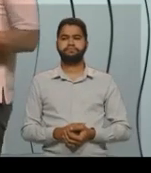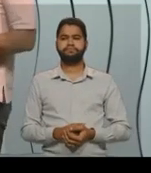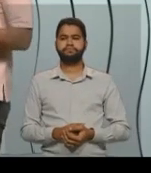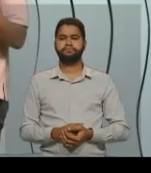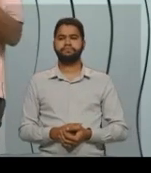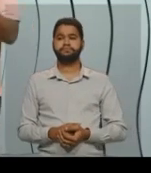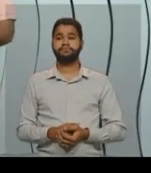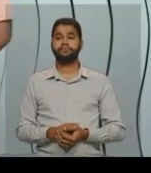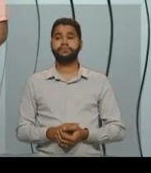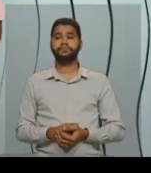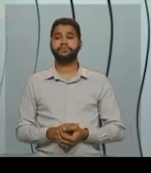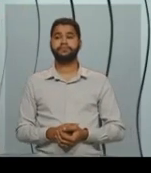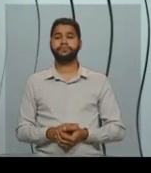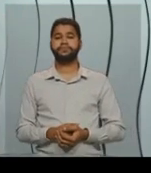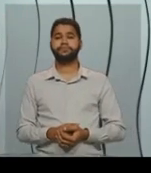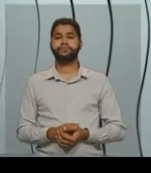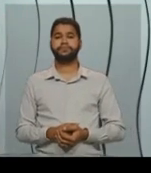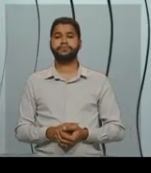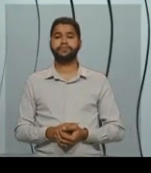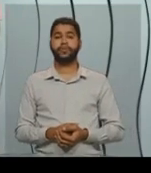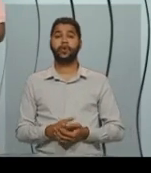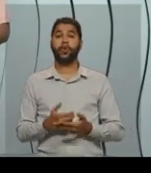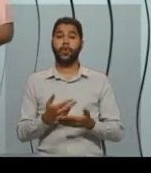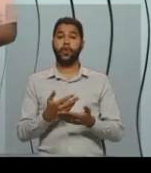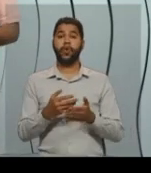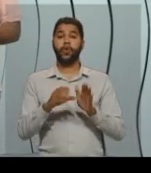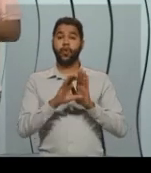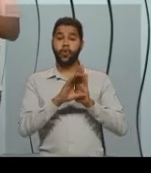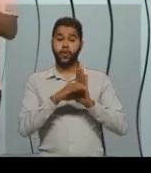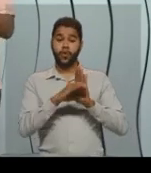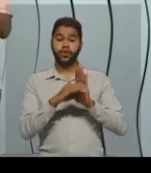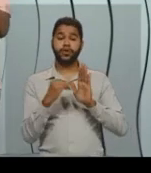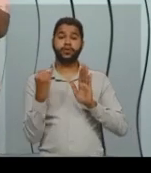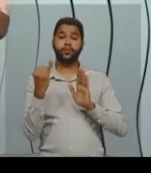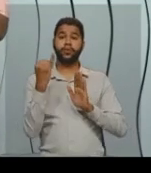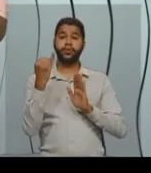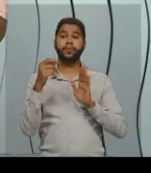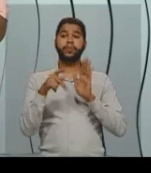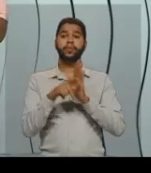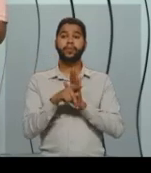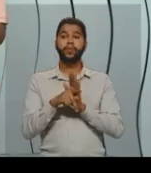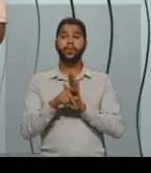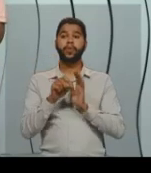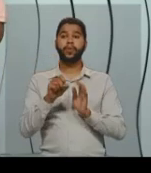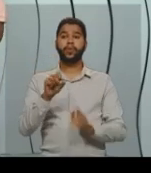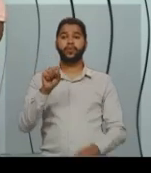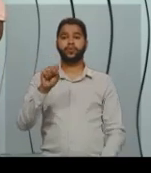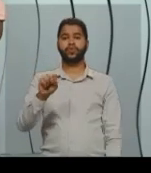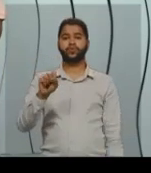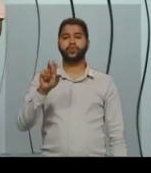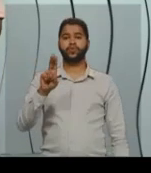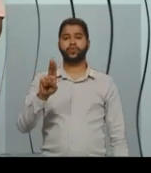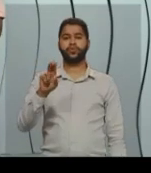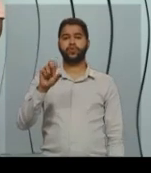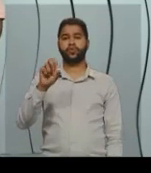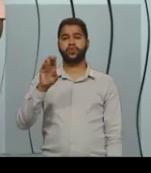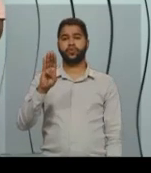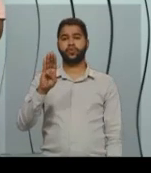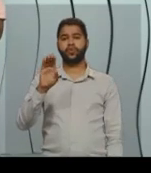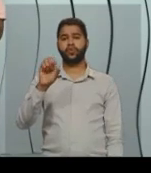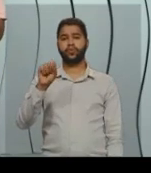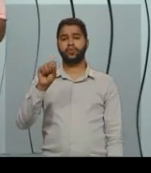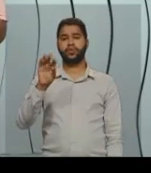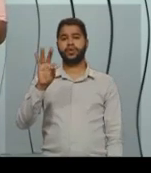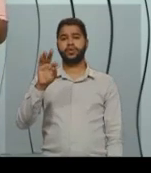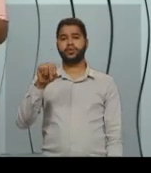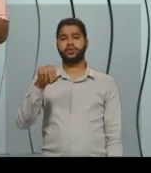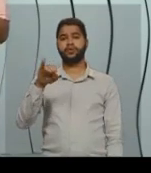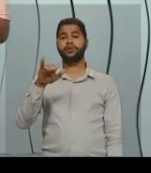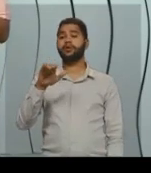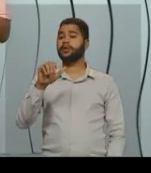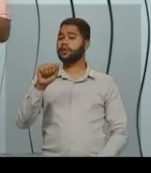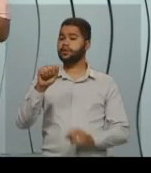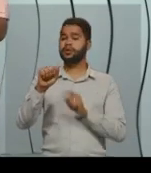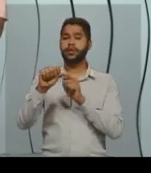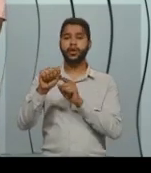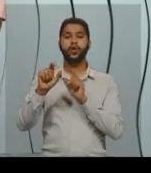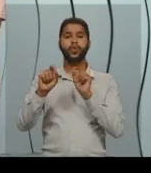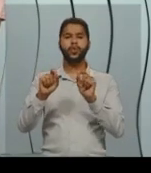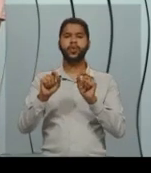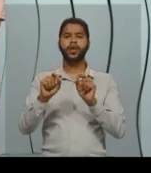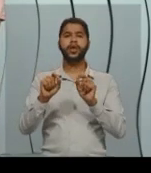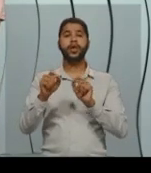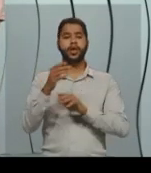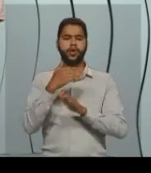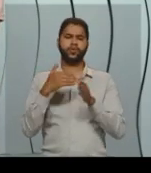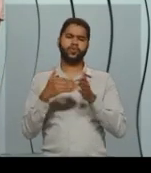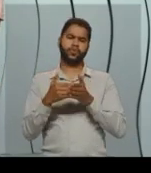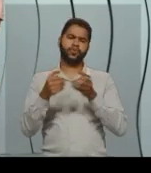Próxima ideia aqui, próximo conceito importante em Aristóteles é o conceito de substância. O que é substância? Substância é tudo